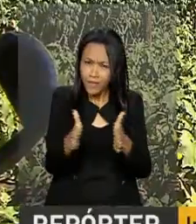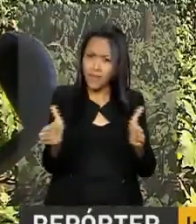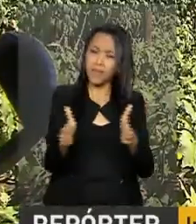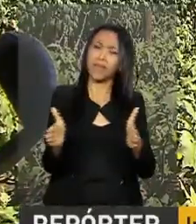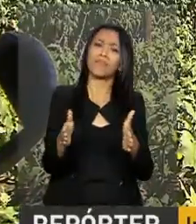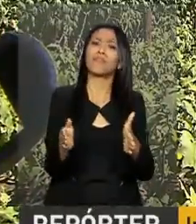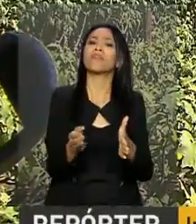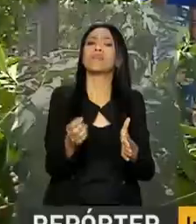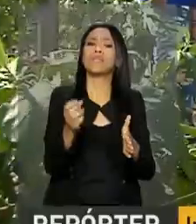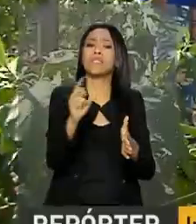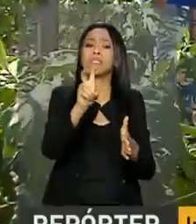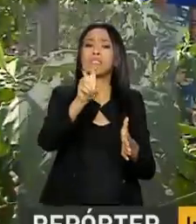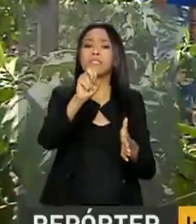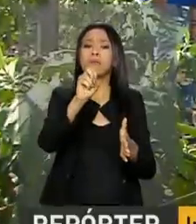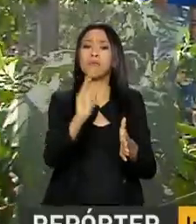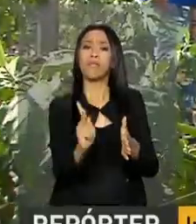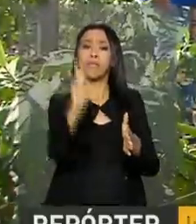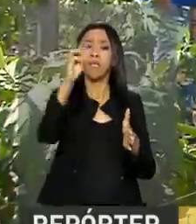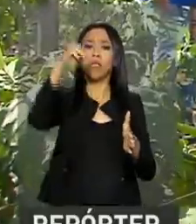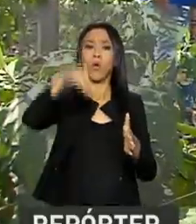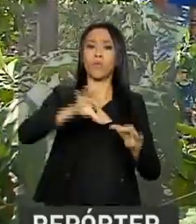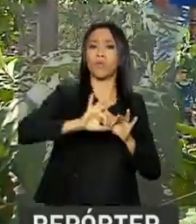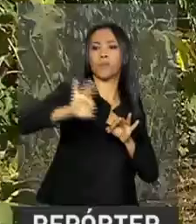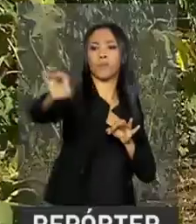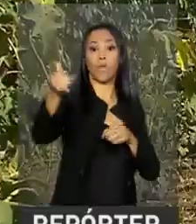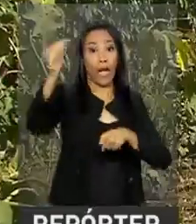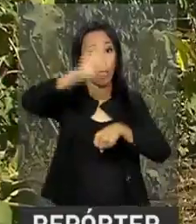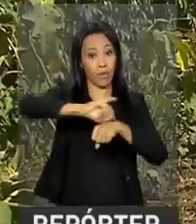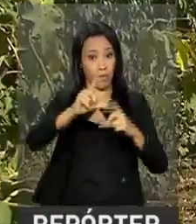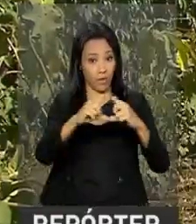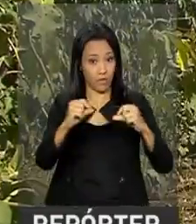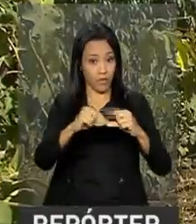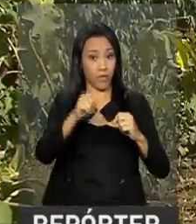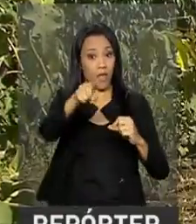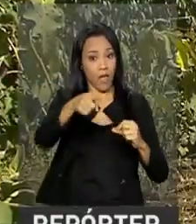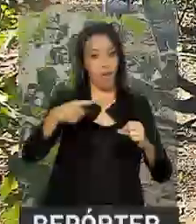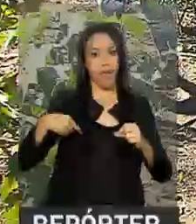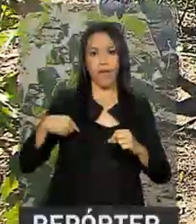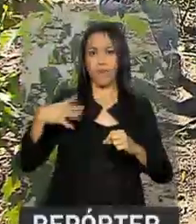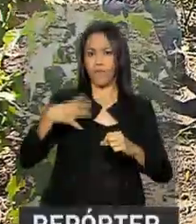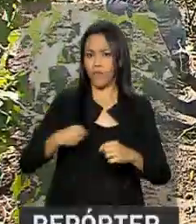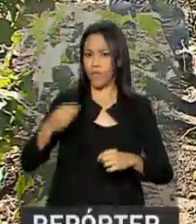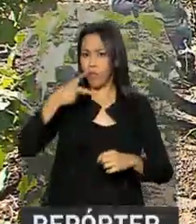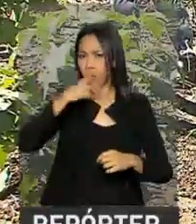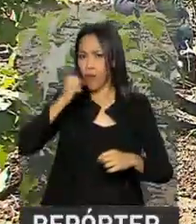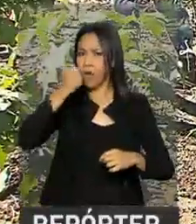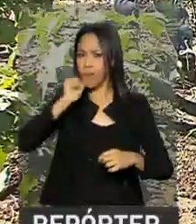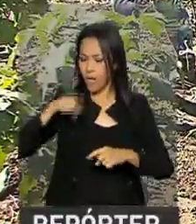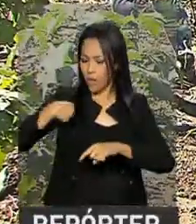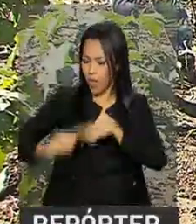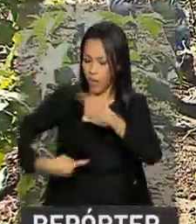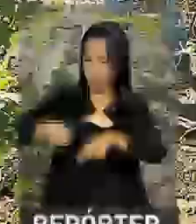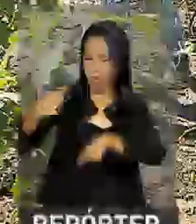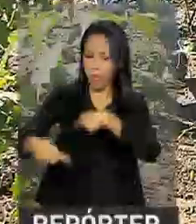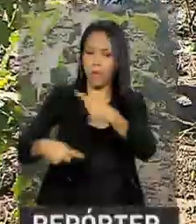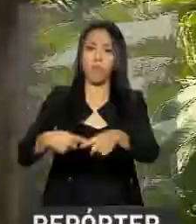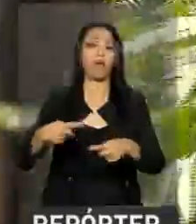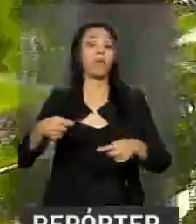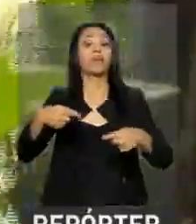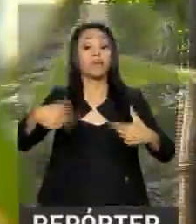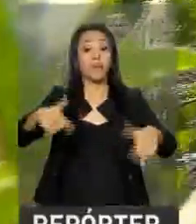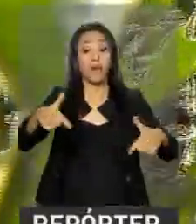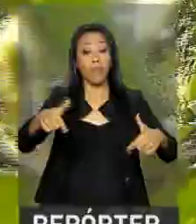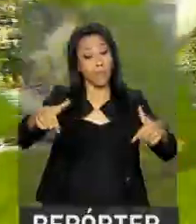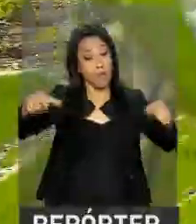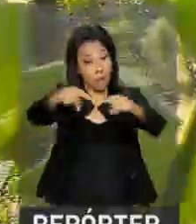quilômetros de brasília o amor à terra passa de geração para geração pai mãe filho trabalham juntos e